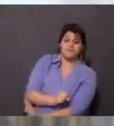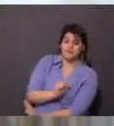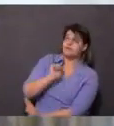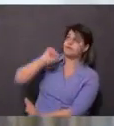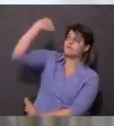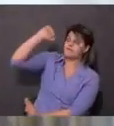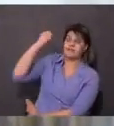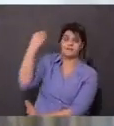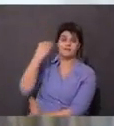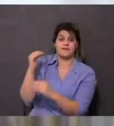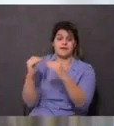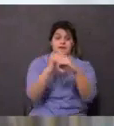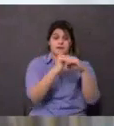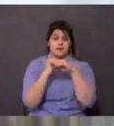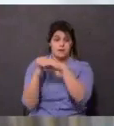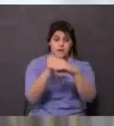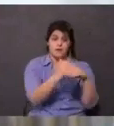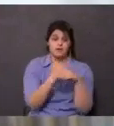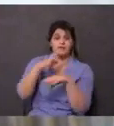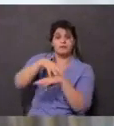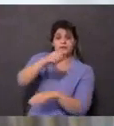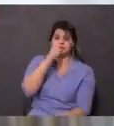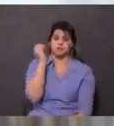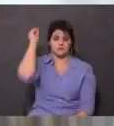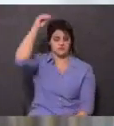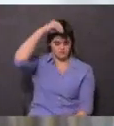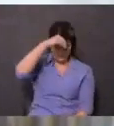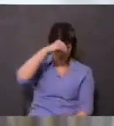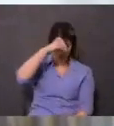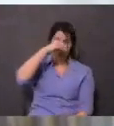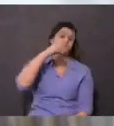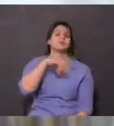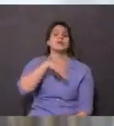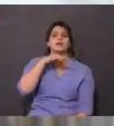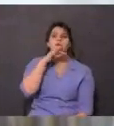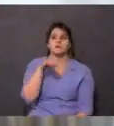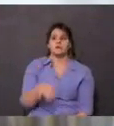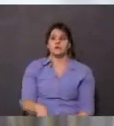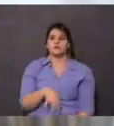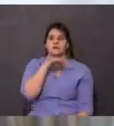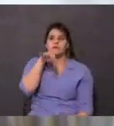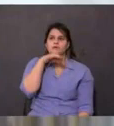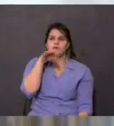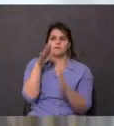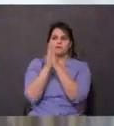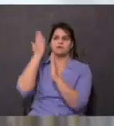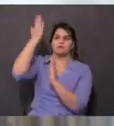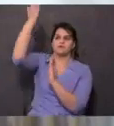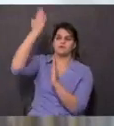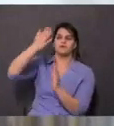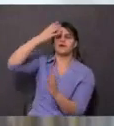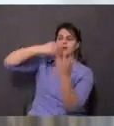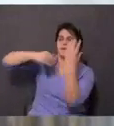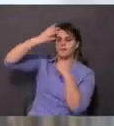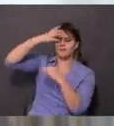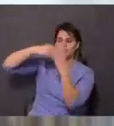dignidade e na graça recebida no batismo. Na família de Deus, aprendemos